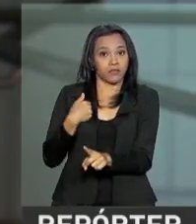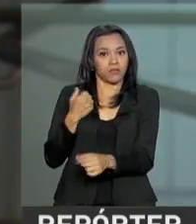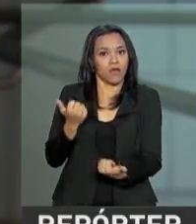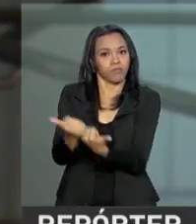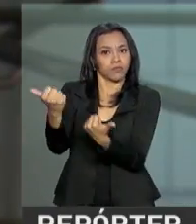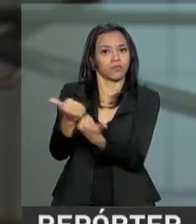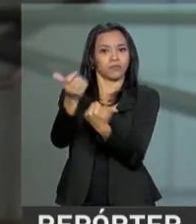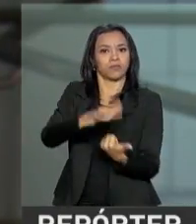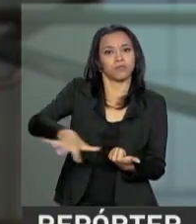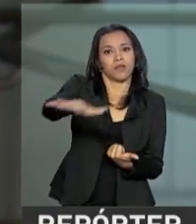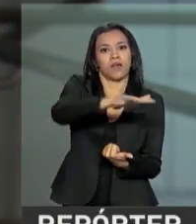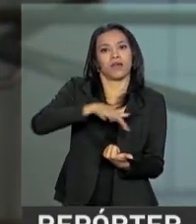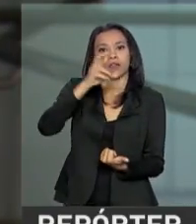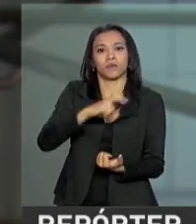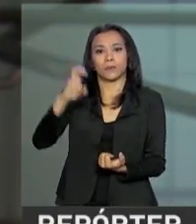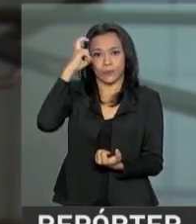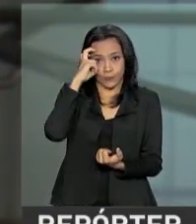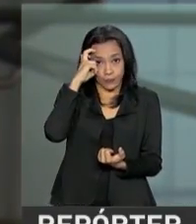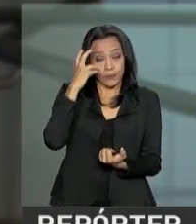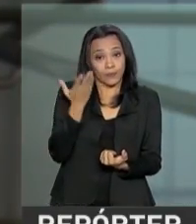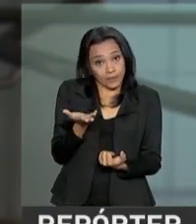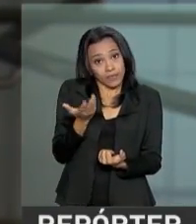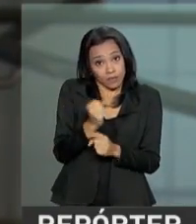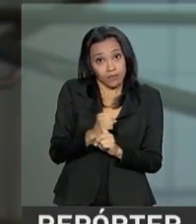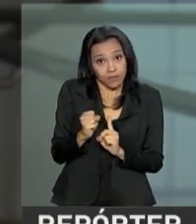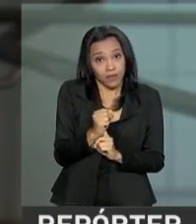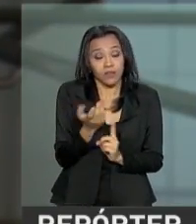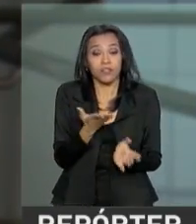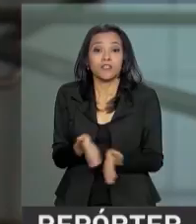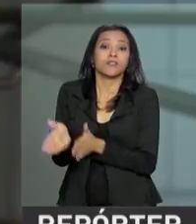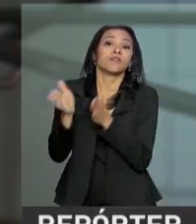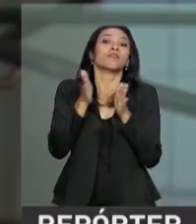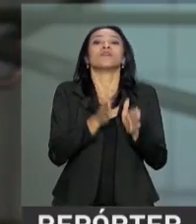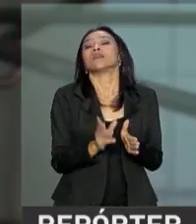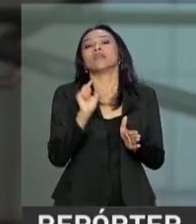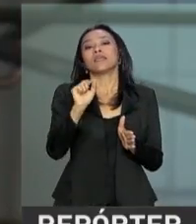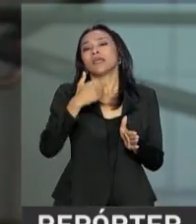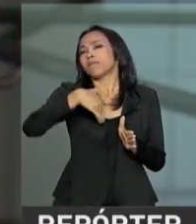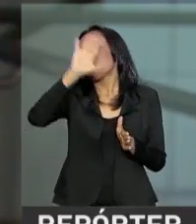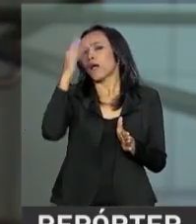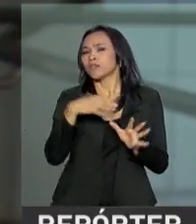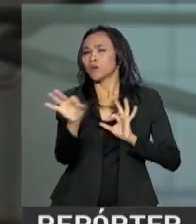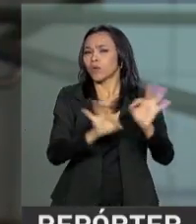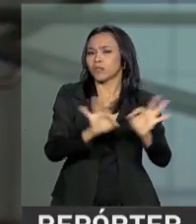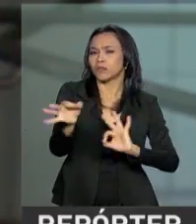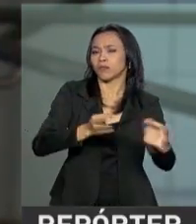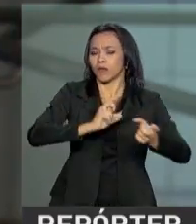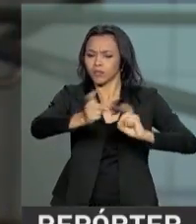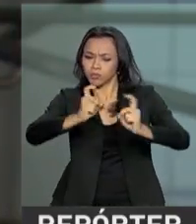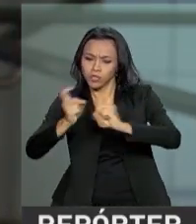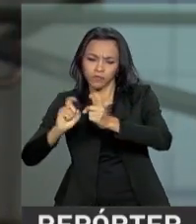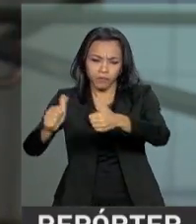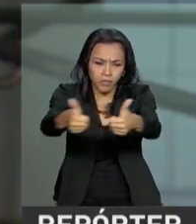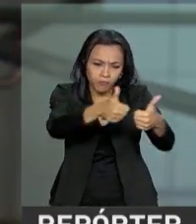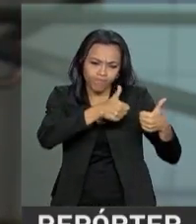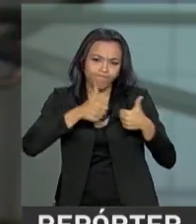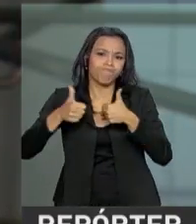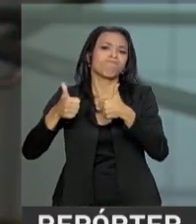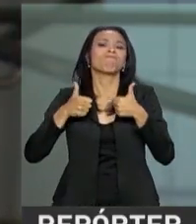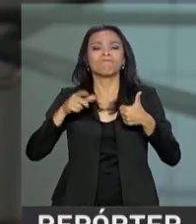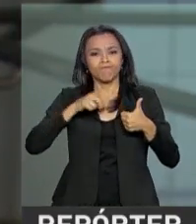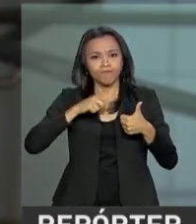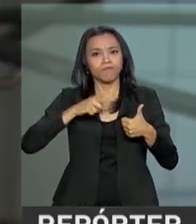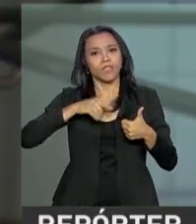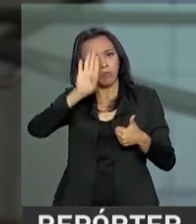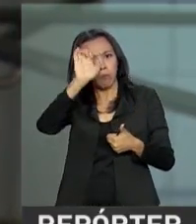mais a cultura e, portanto, a sociedade, e que é muito mais estruturado, muito mais organizado, tem uma capacidade